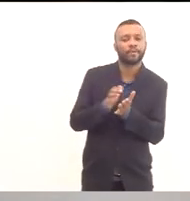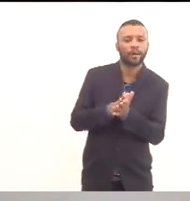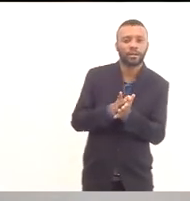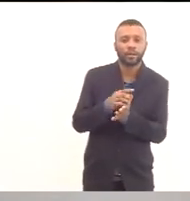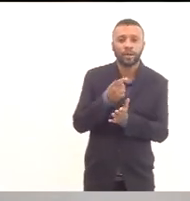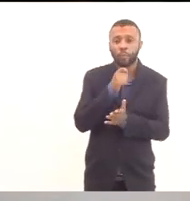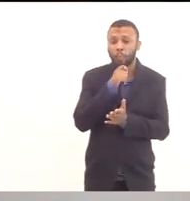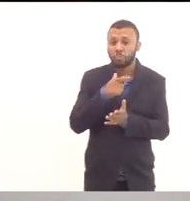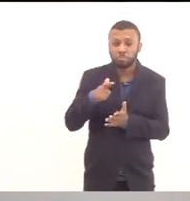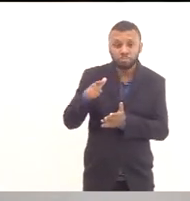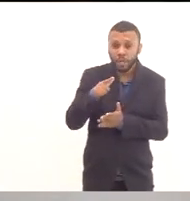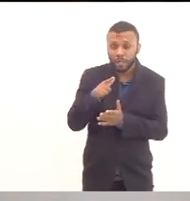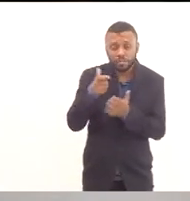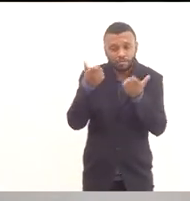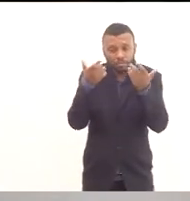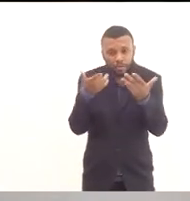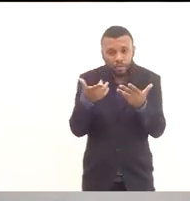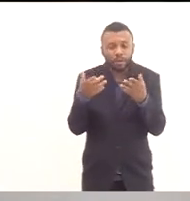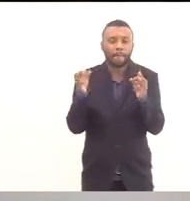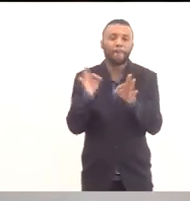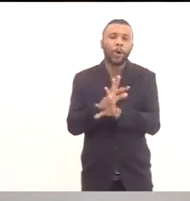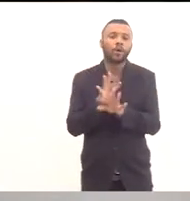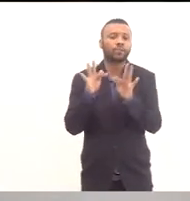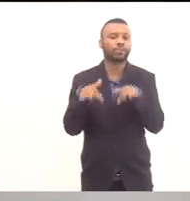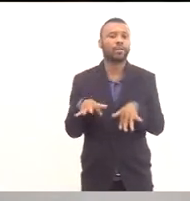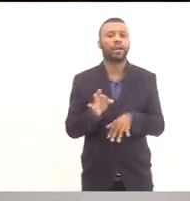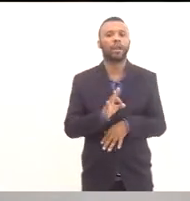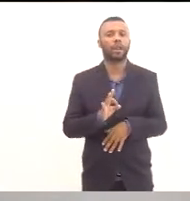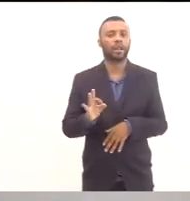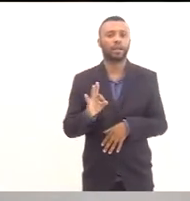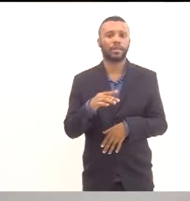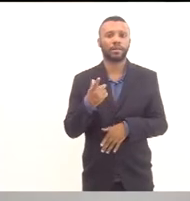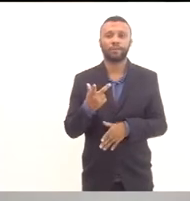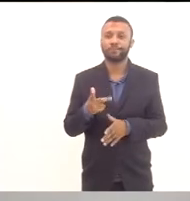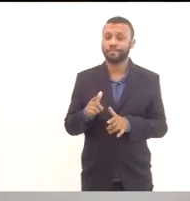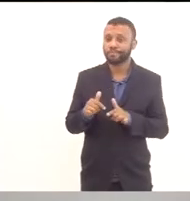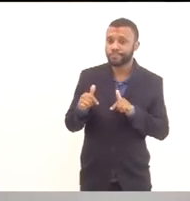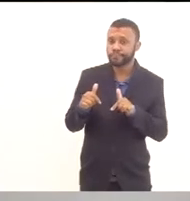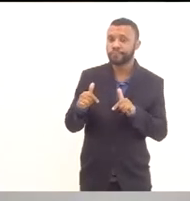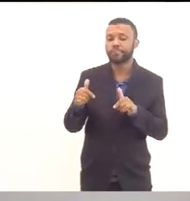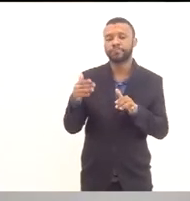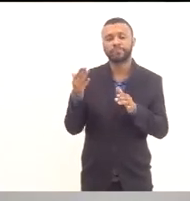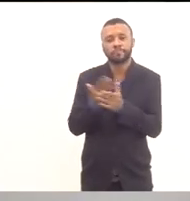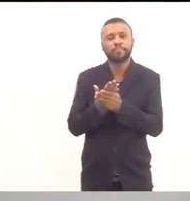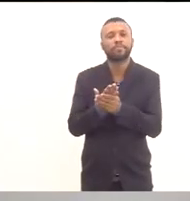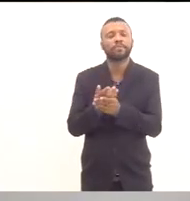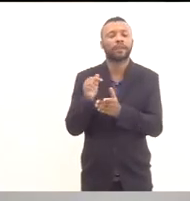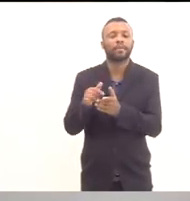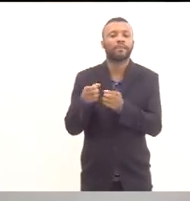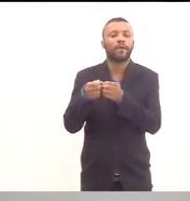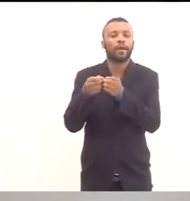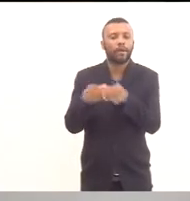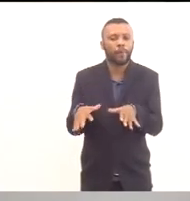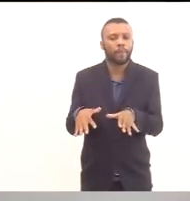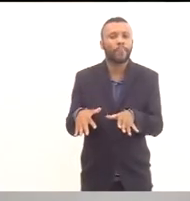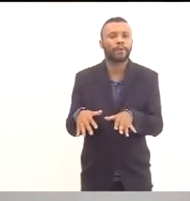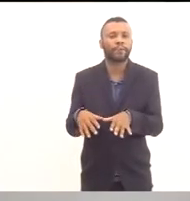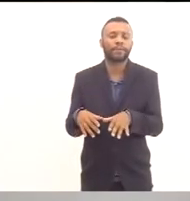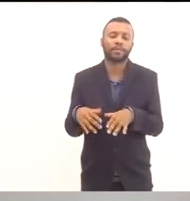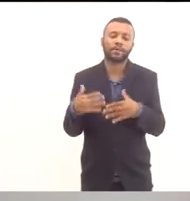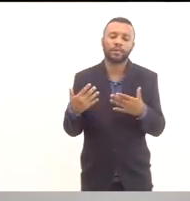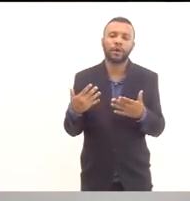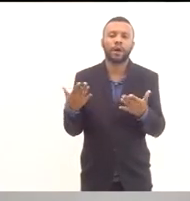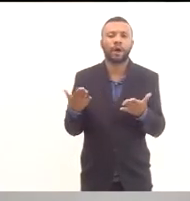tem isso estabelecido né então a dotação inicial ela foi comprometida e por enquanto a gente agora tá trabalhando